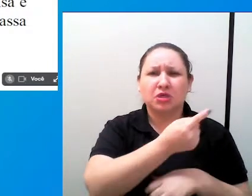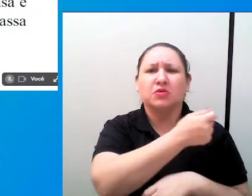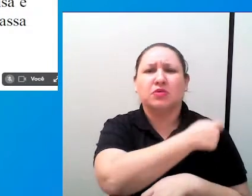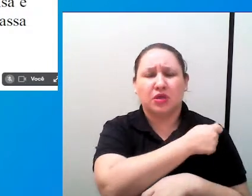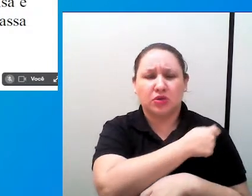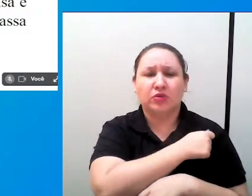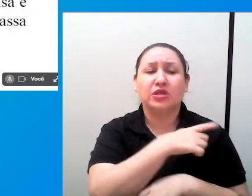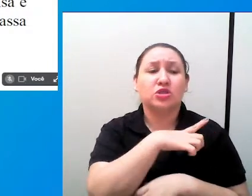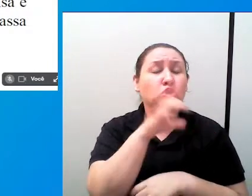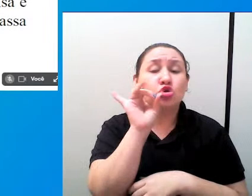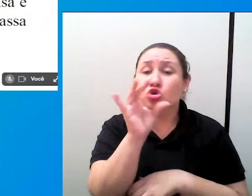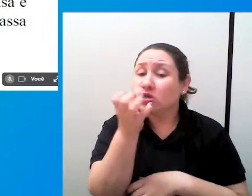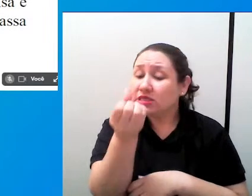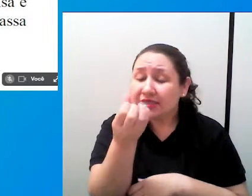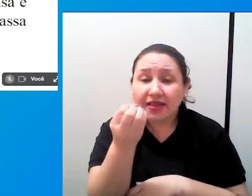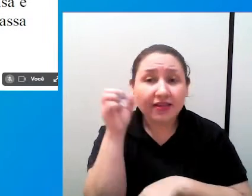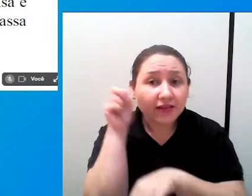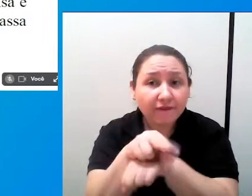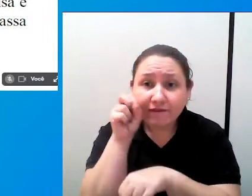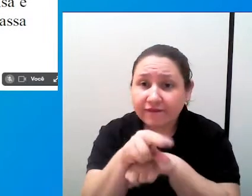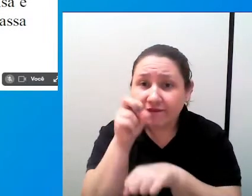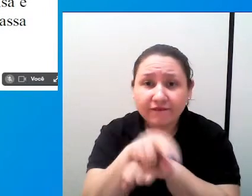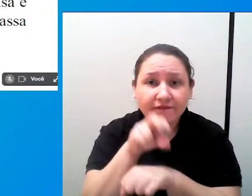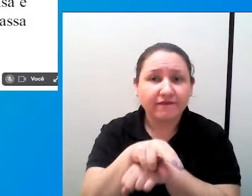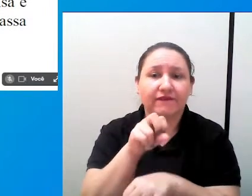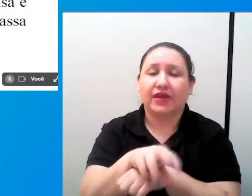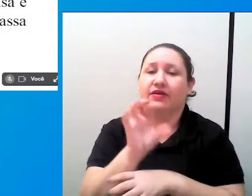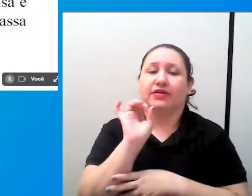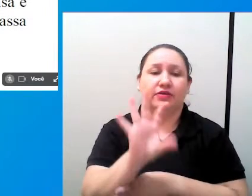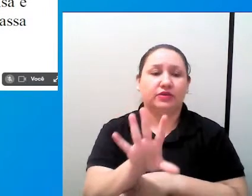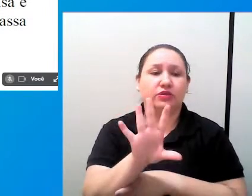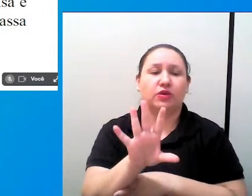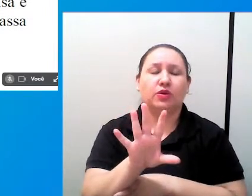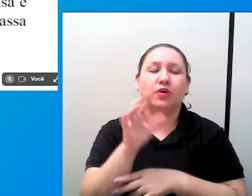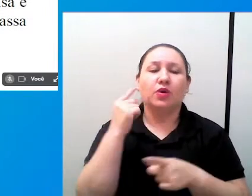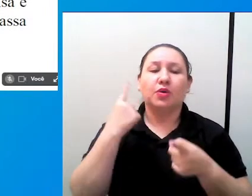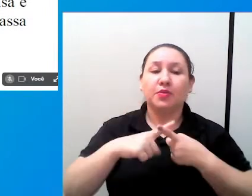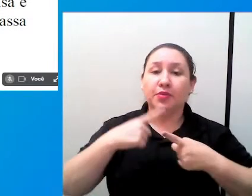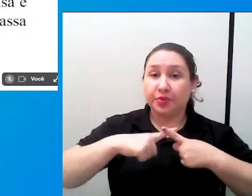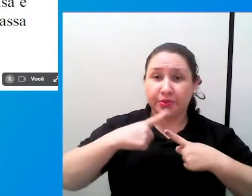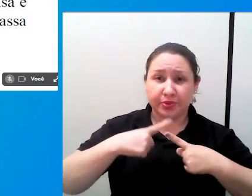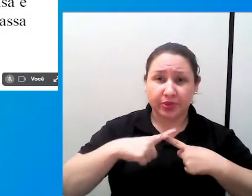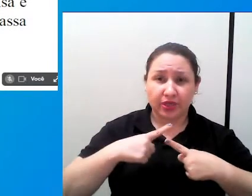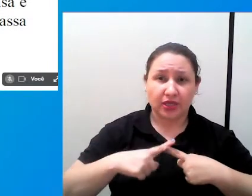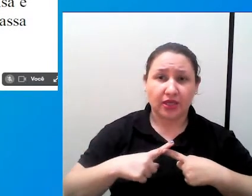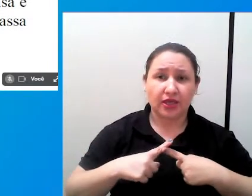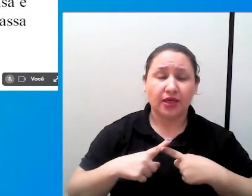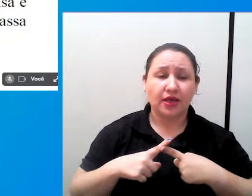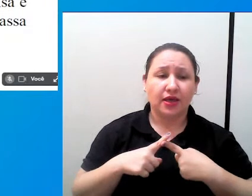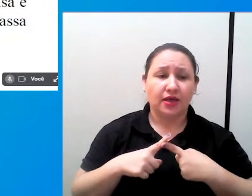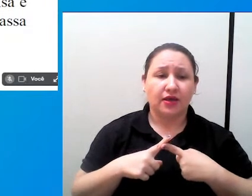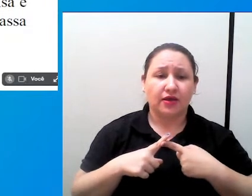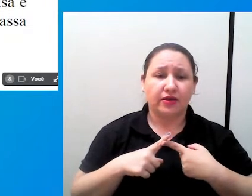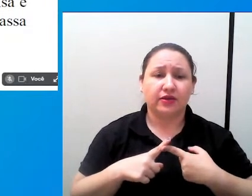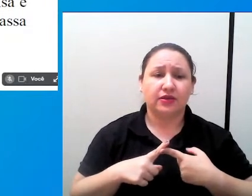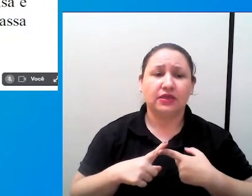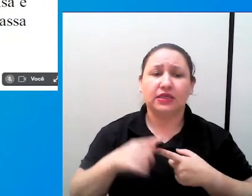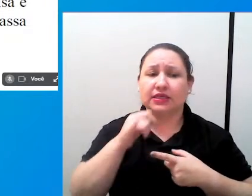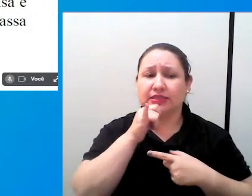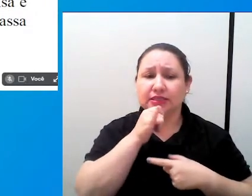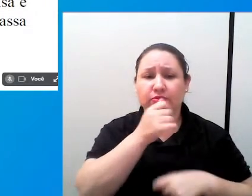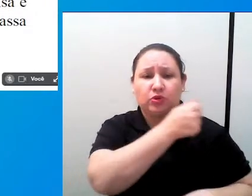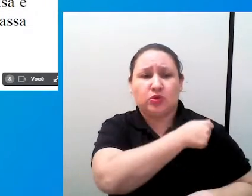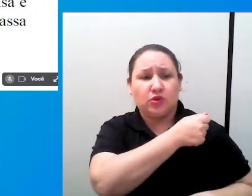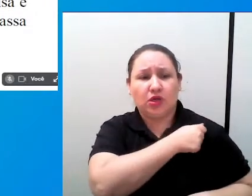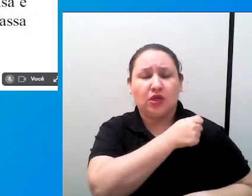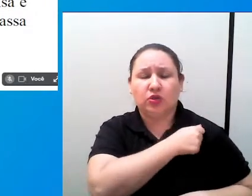vagas, um número altíssimo de alunos. Porque a realidade, o curso, ele faz essa questão de os alunos que entraram foram divulgando